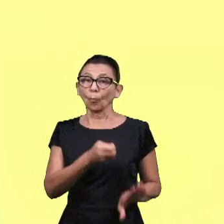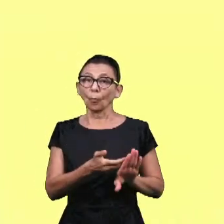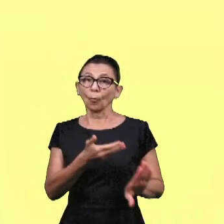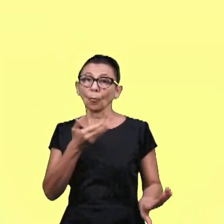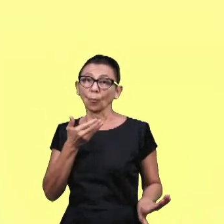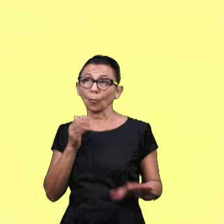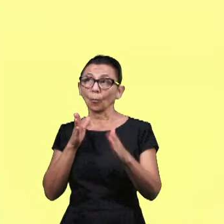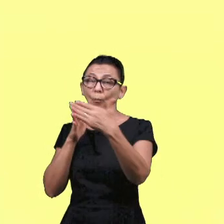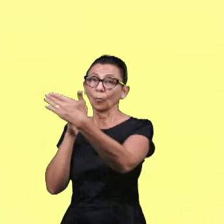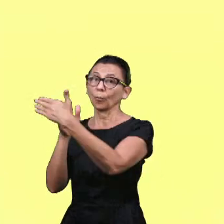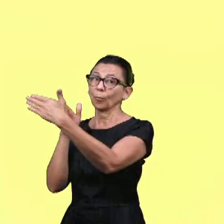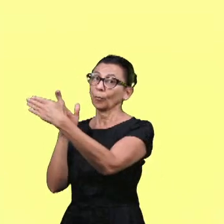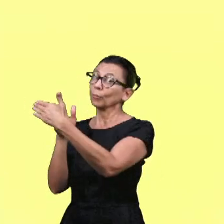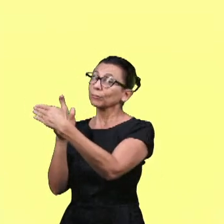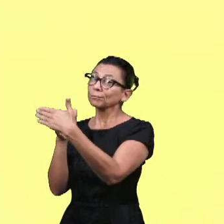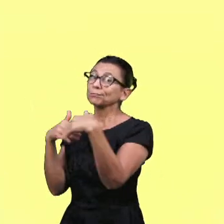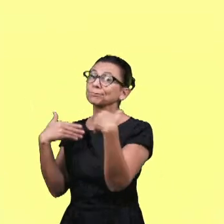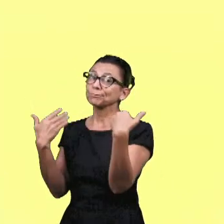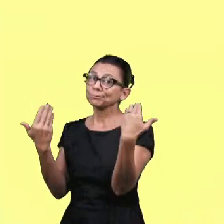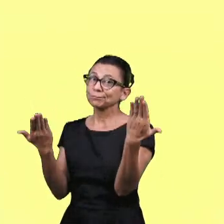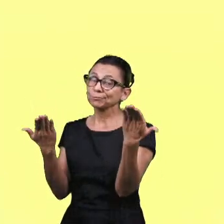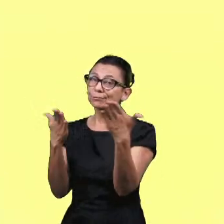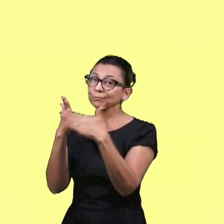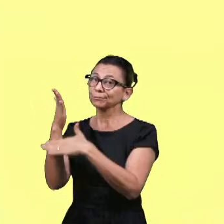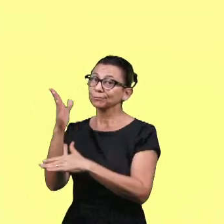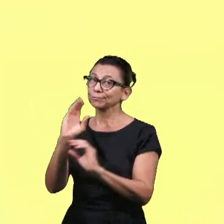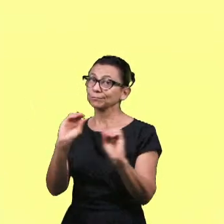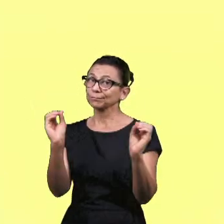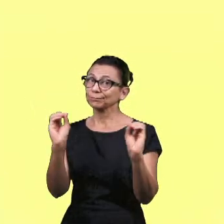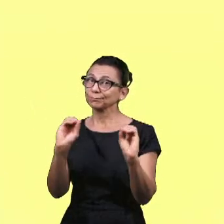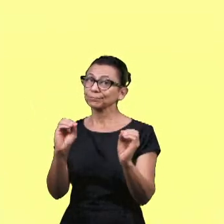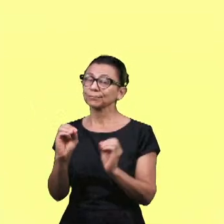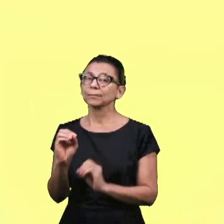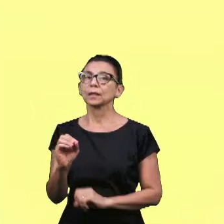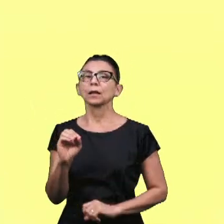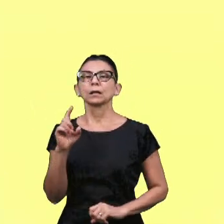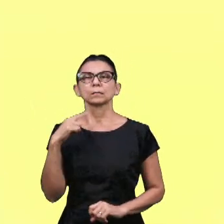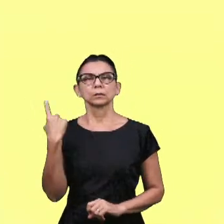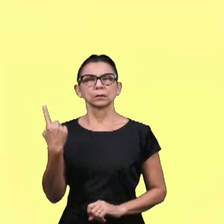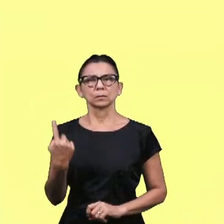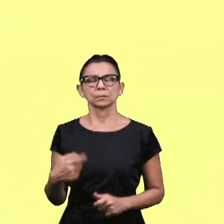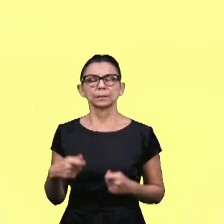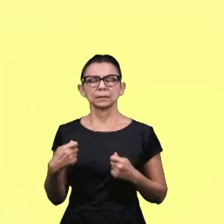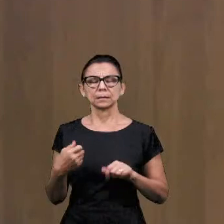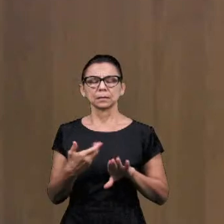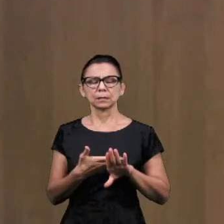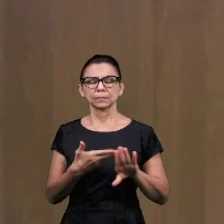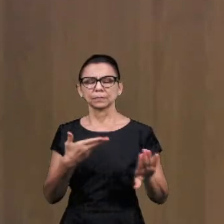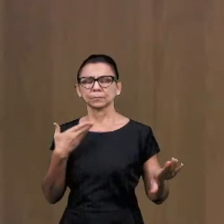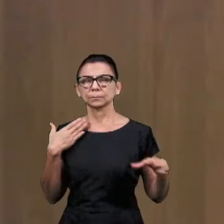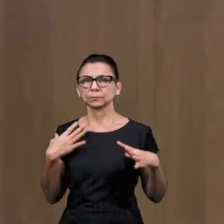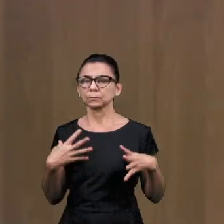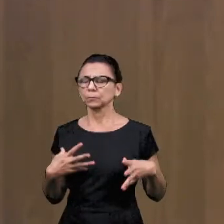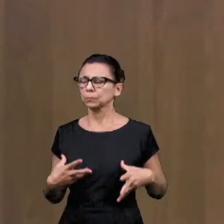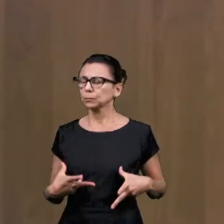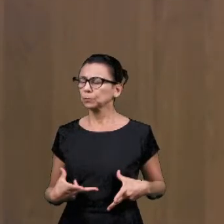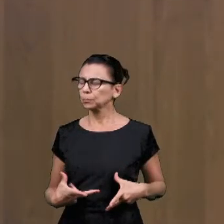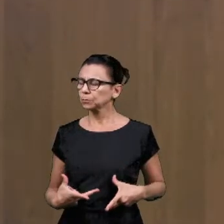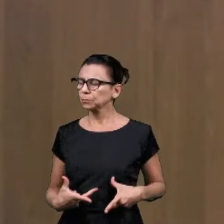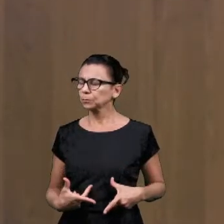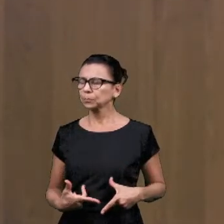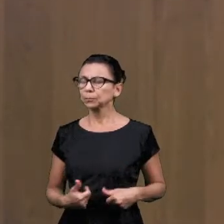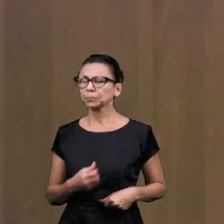verá a Deus. Então, nesses últimos tempos, nós precisamos viver uma vida santificada, separada